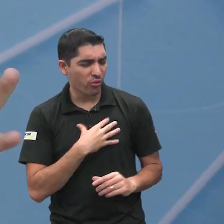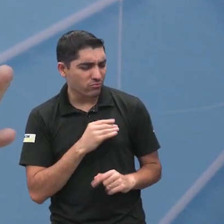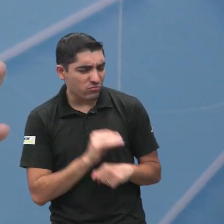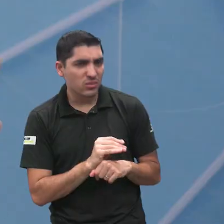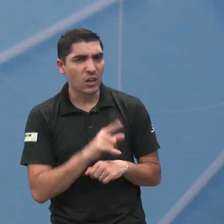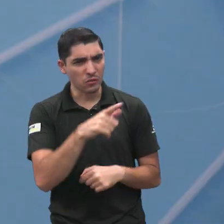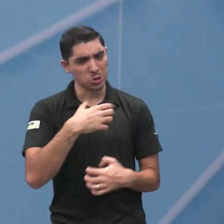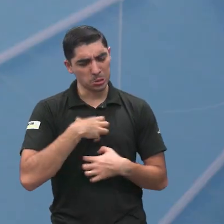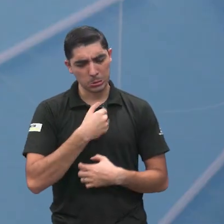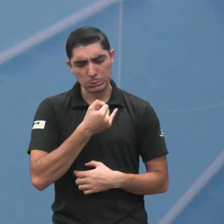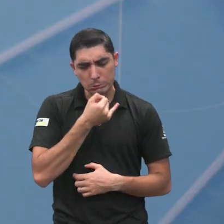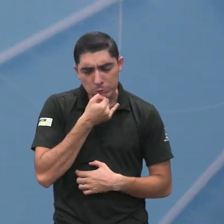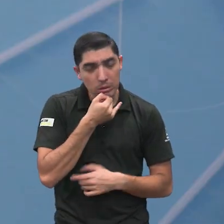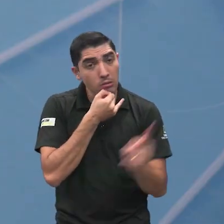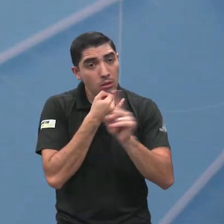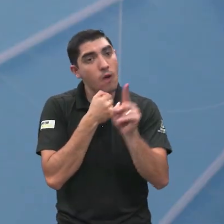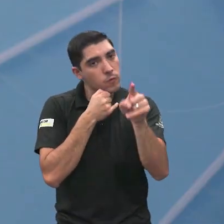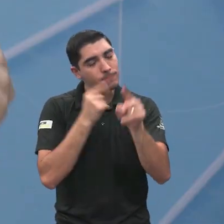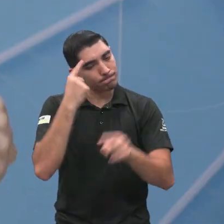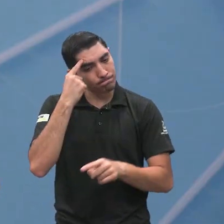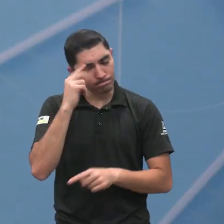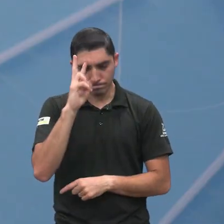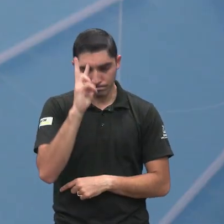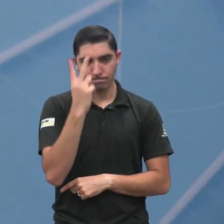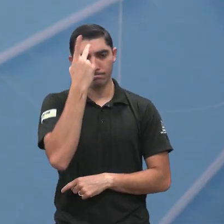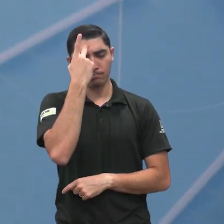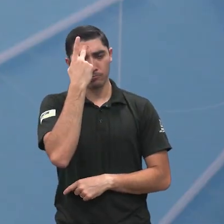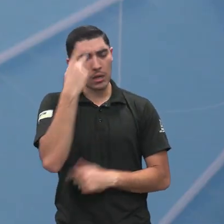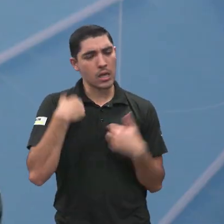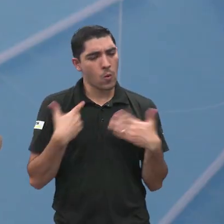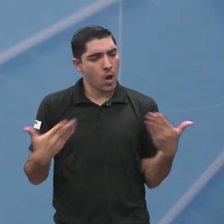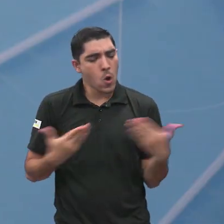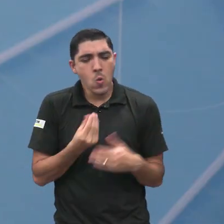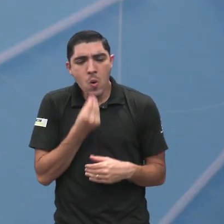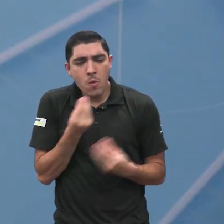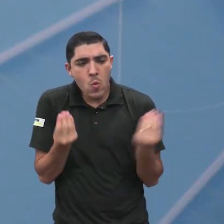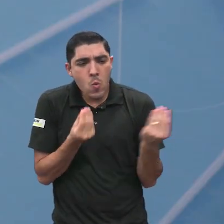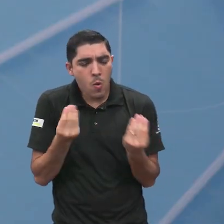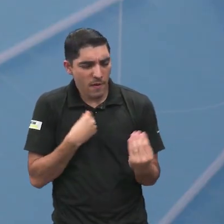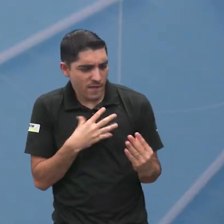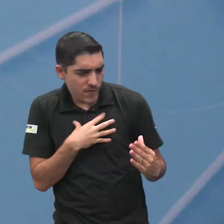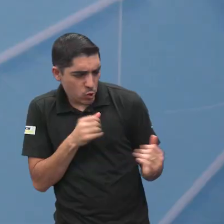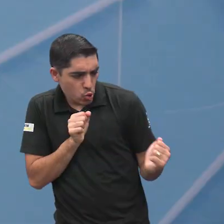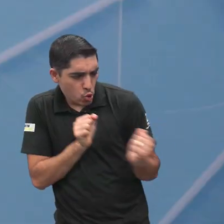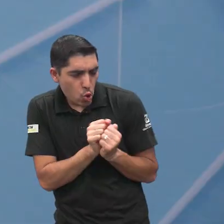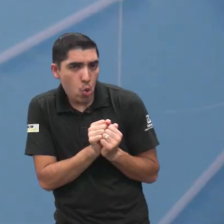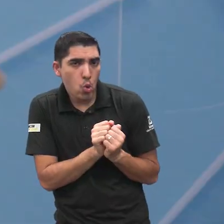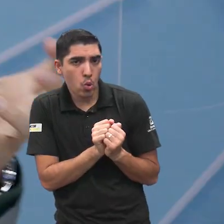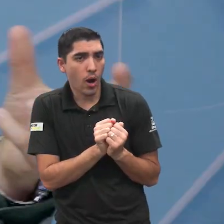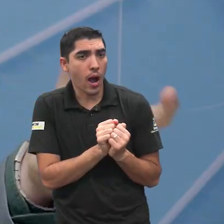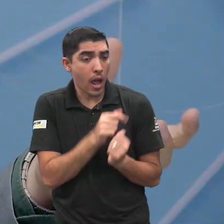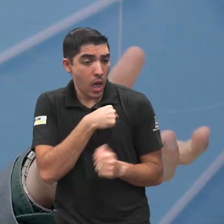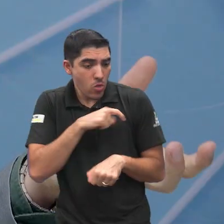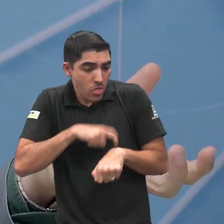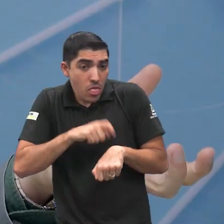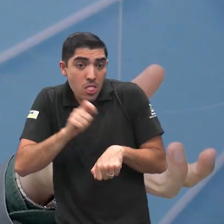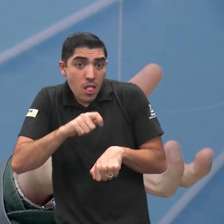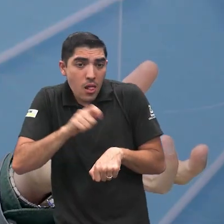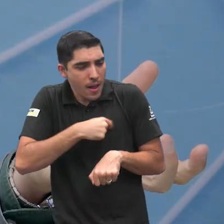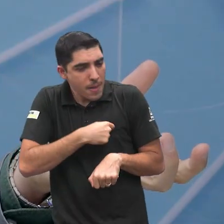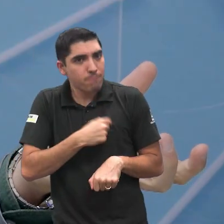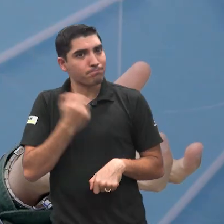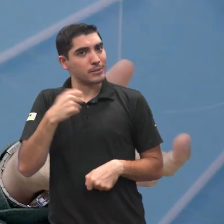aflito com isso. Basta buscar que possibilidades eu tenho para, quando eu tiver um tempinho, eu ter uma paternidade